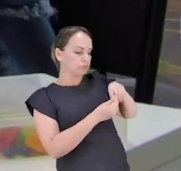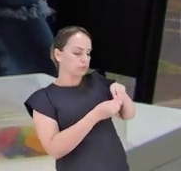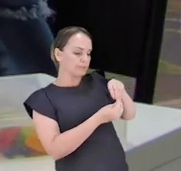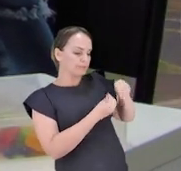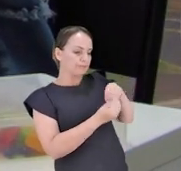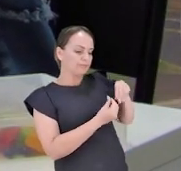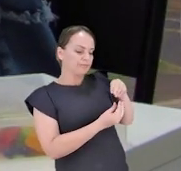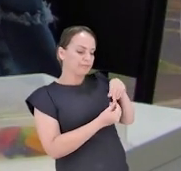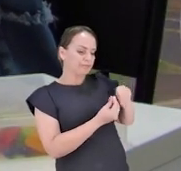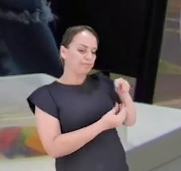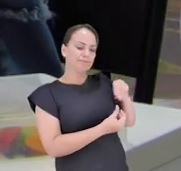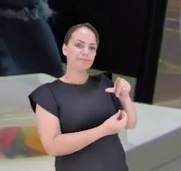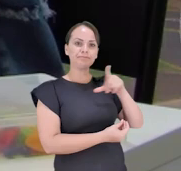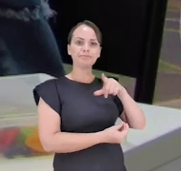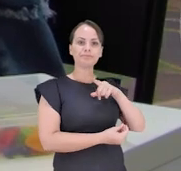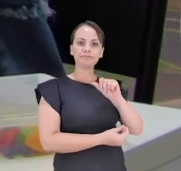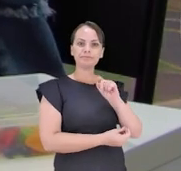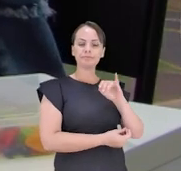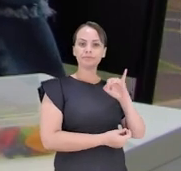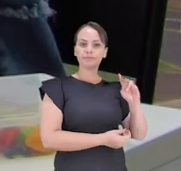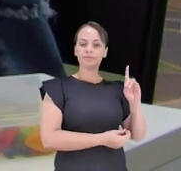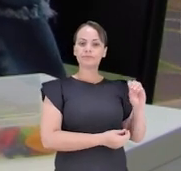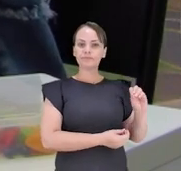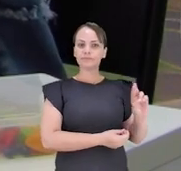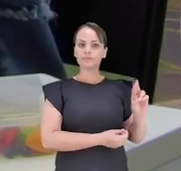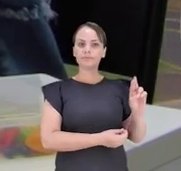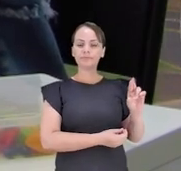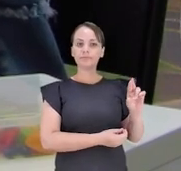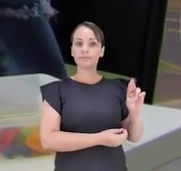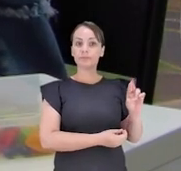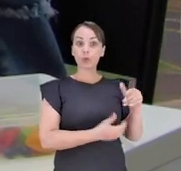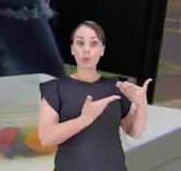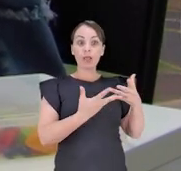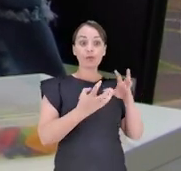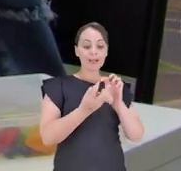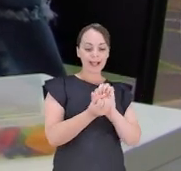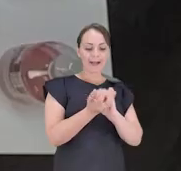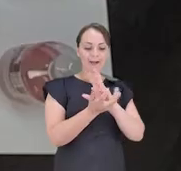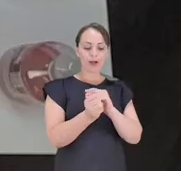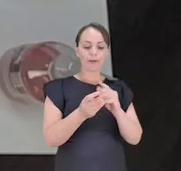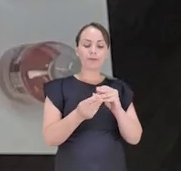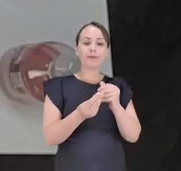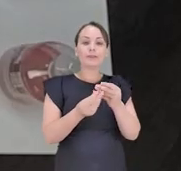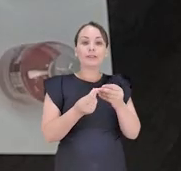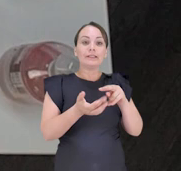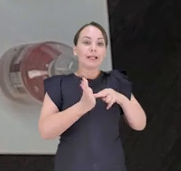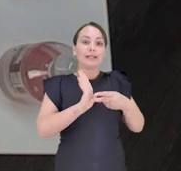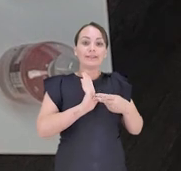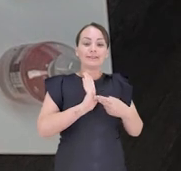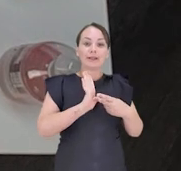quase pronto de ativar, quando você coloca a mão, já fica mais, ativa